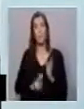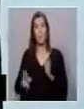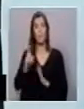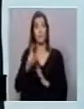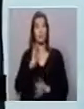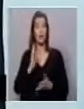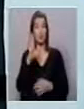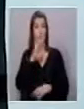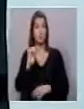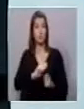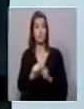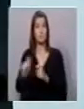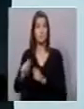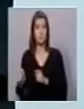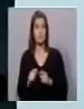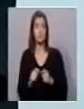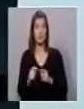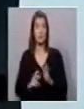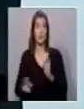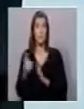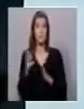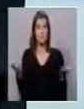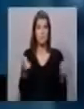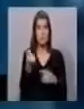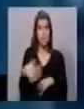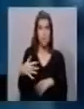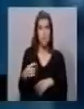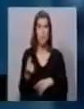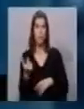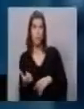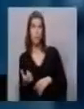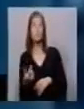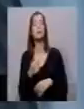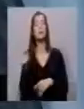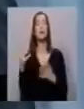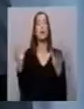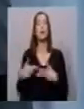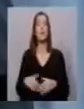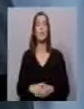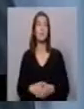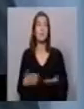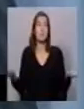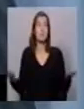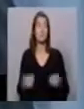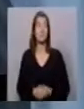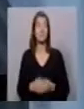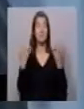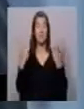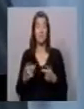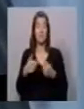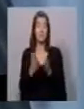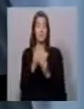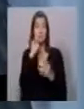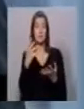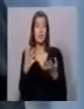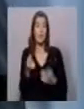para o universo de trabalhadores do Estado. Será muito dinheiro? Pouco dinheiro? Qual é a conta que faz? Eu creio que a conta está à vista de toda a gente. Não é